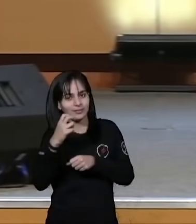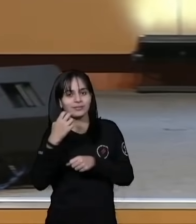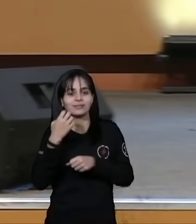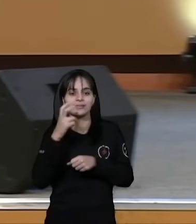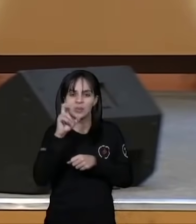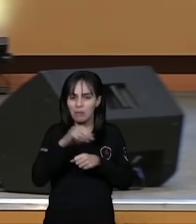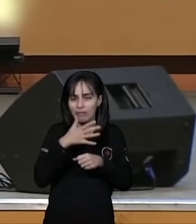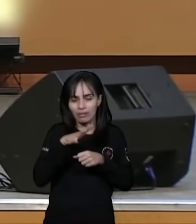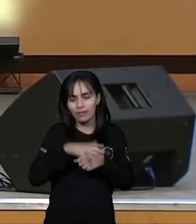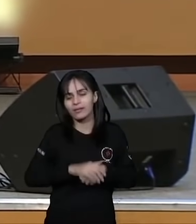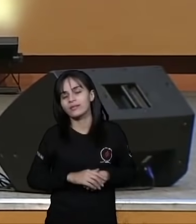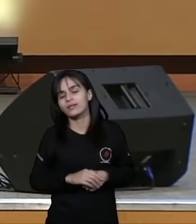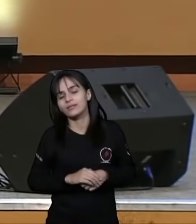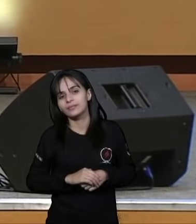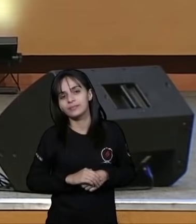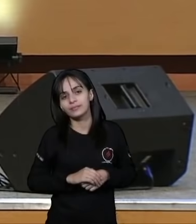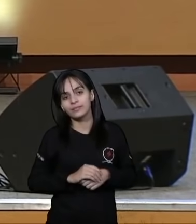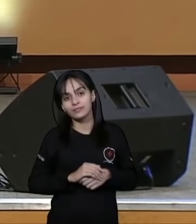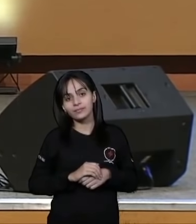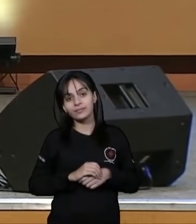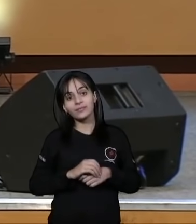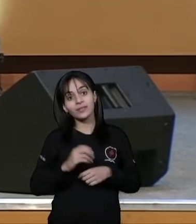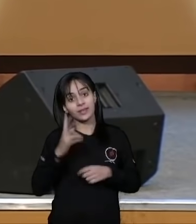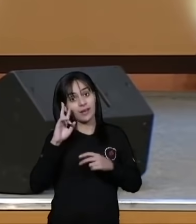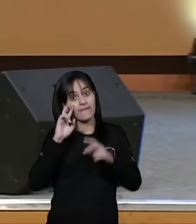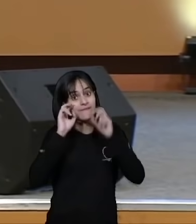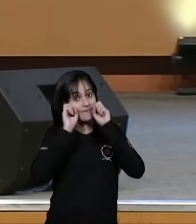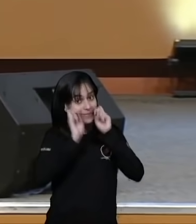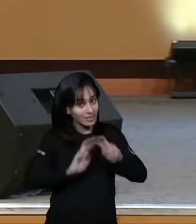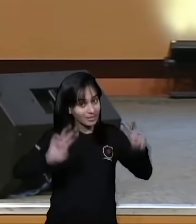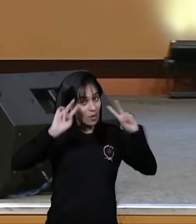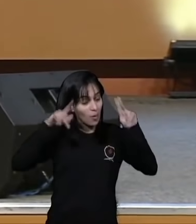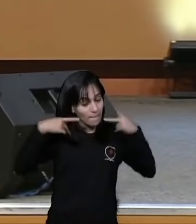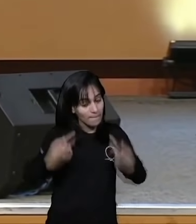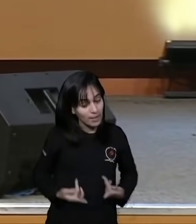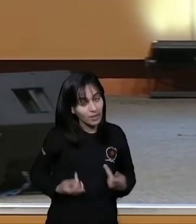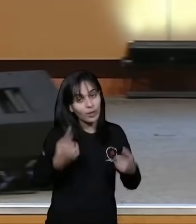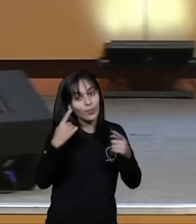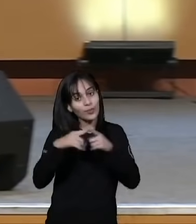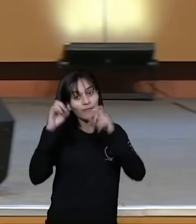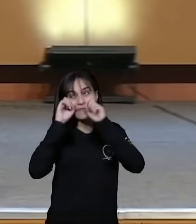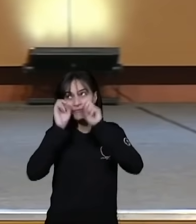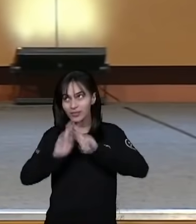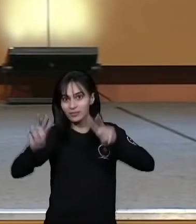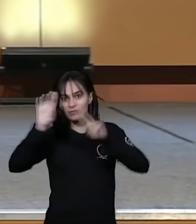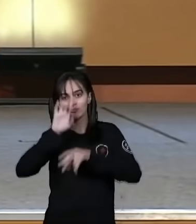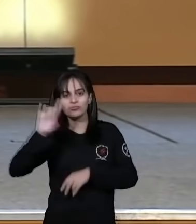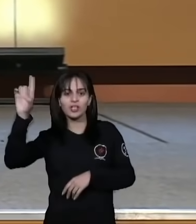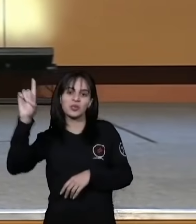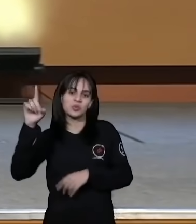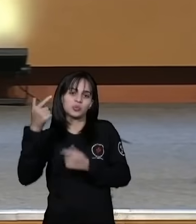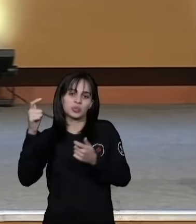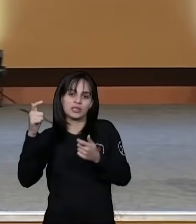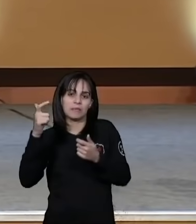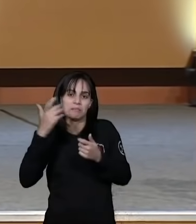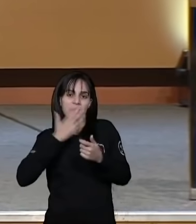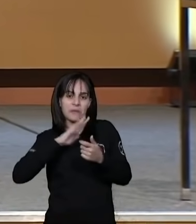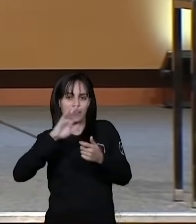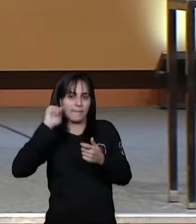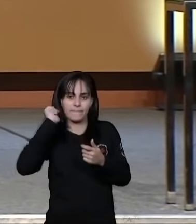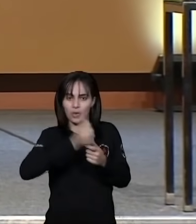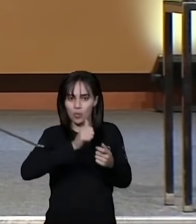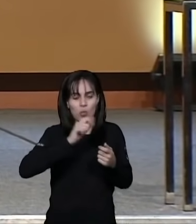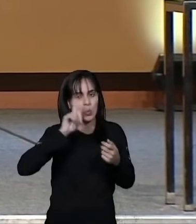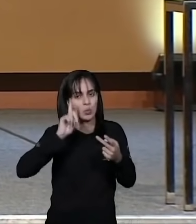45 anos agora eu queria dizer que seu Prisma humano porque no prisma de Deus não existe promessa